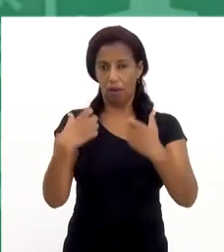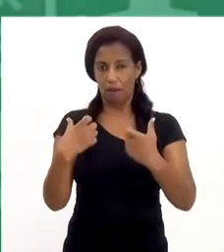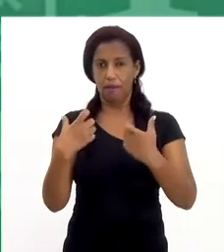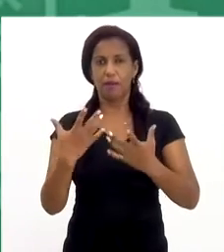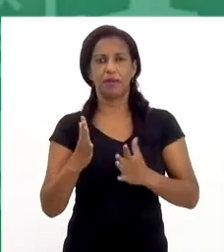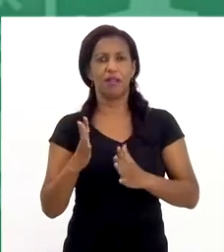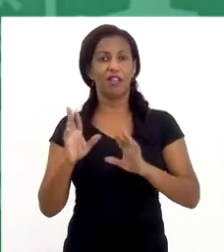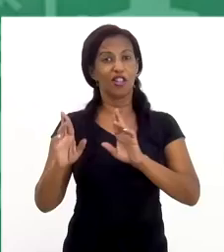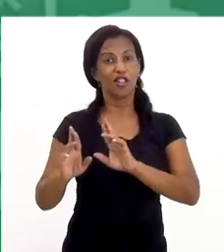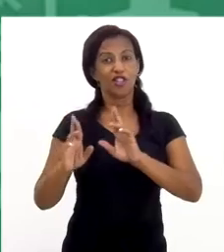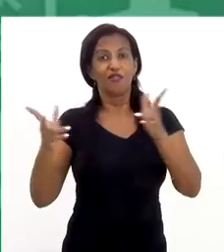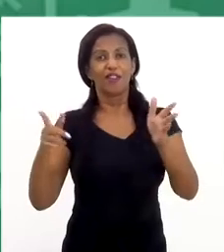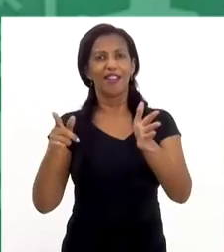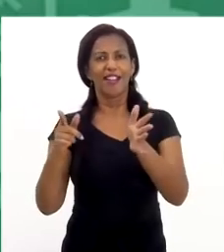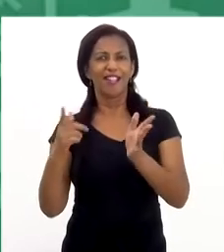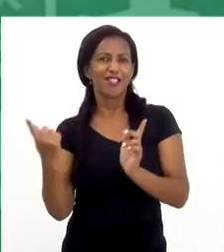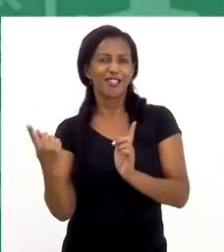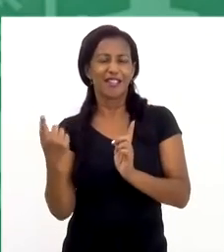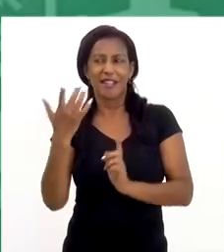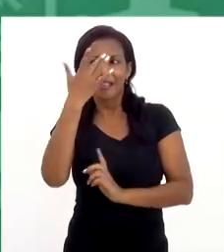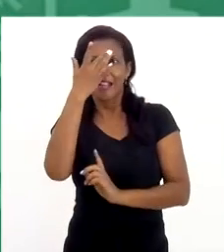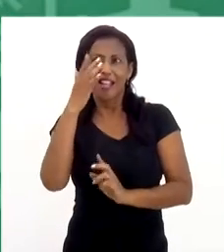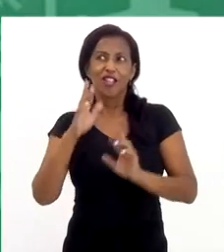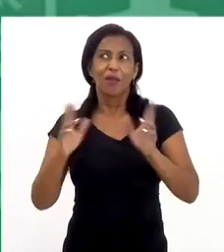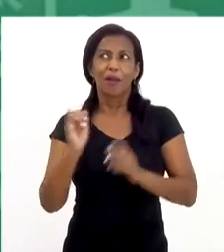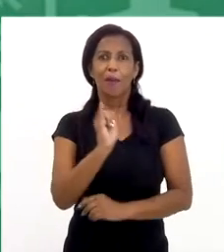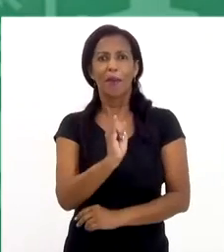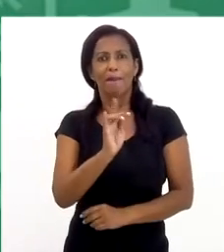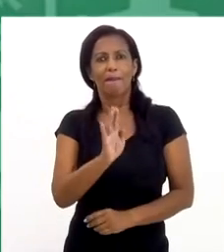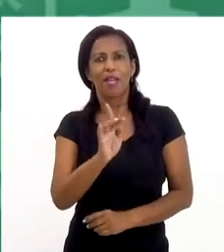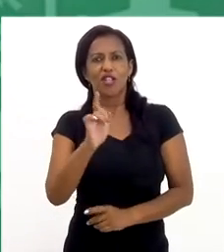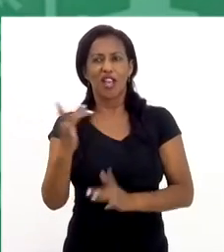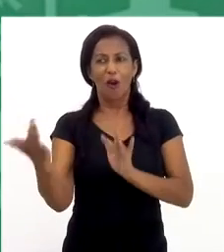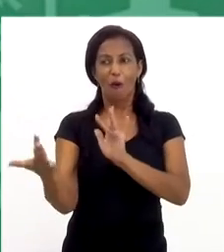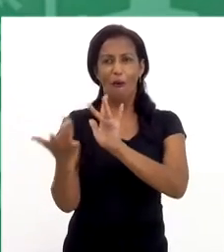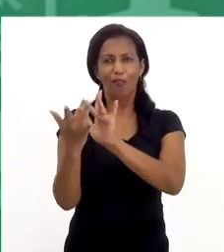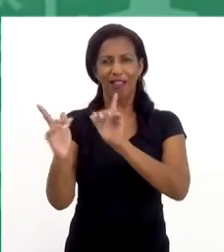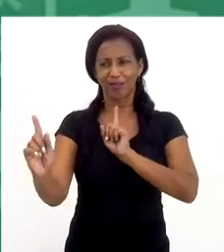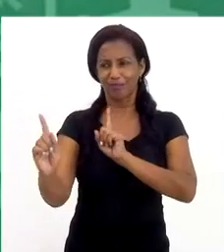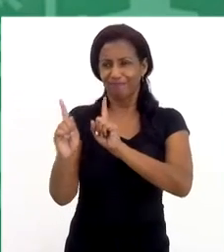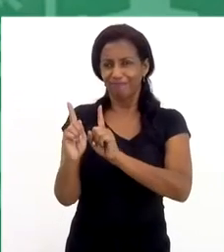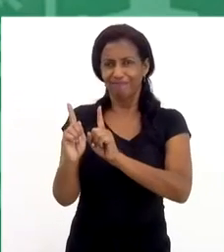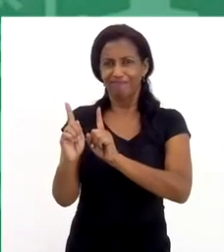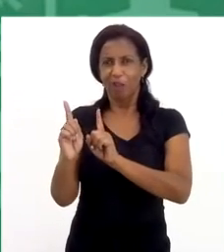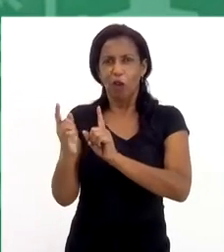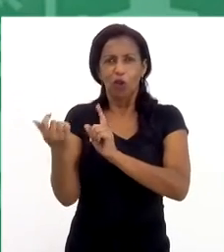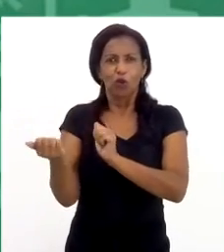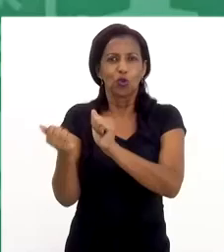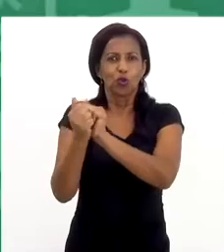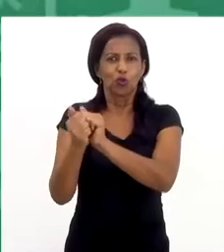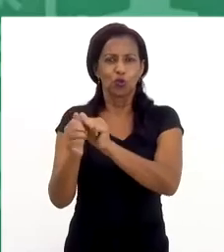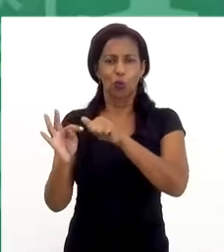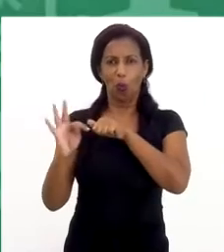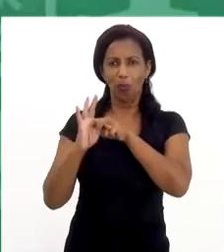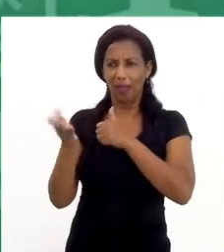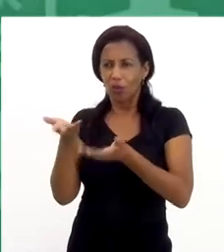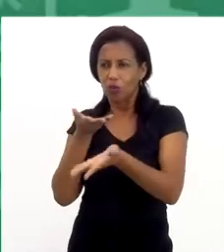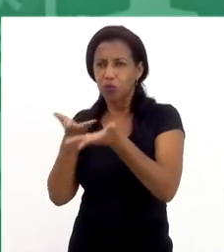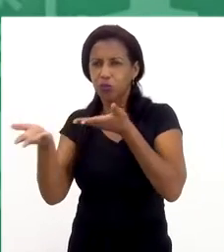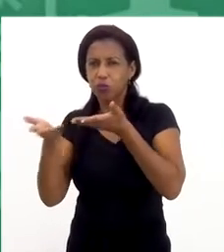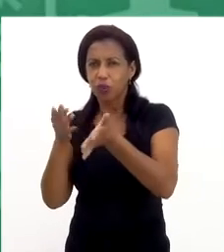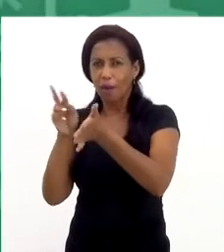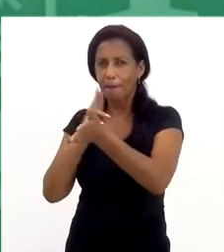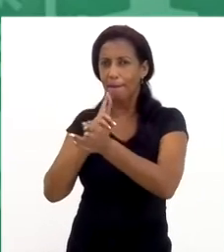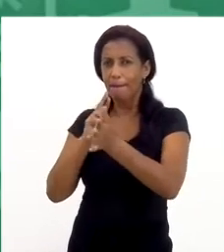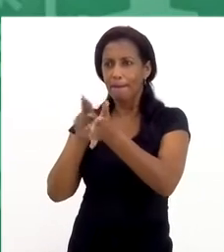né de violência diferente de uma pesquisa normalmente feita pelo IBGE que tem o contato ali presencial né com os técnicos